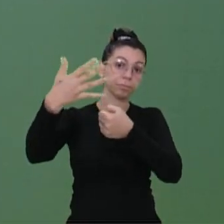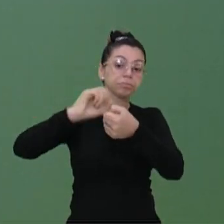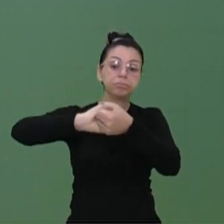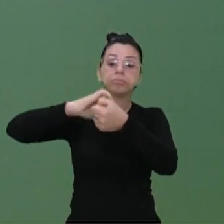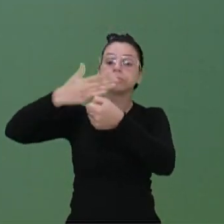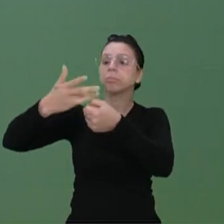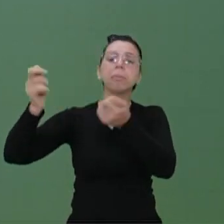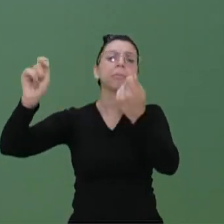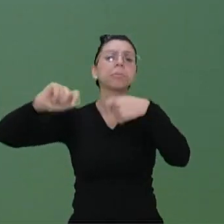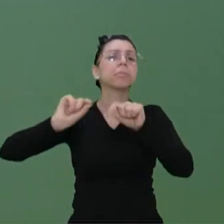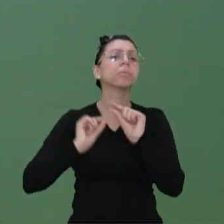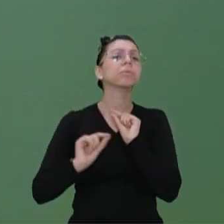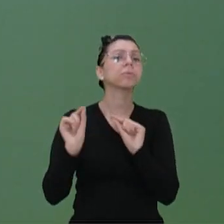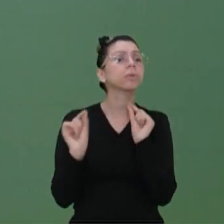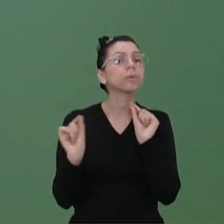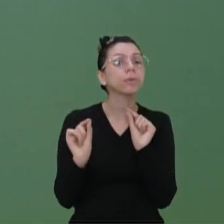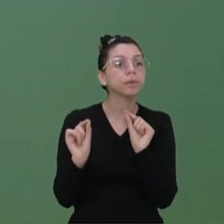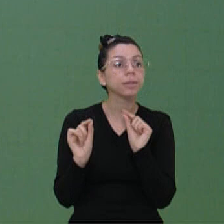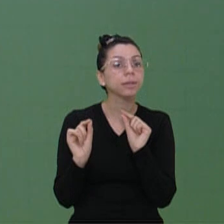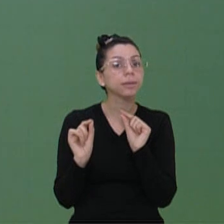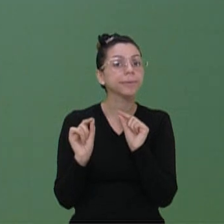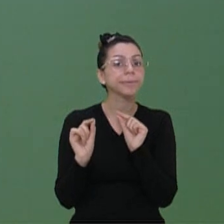equação exponencial, a gente precisa